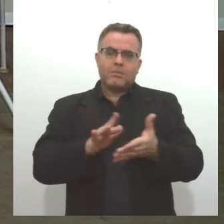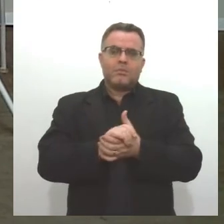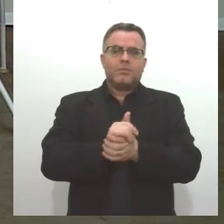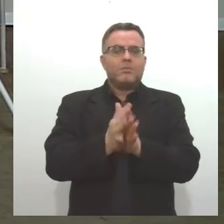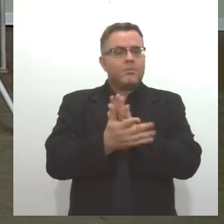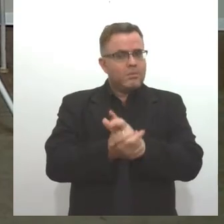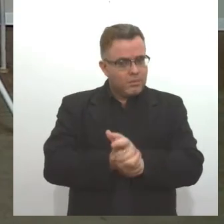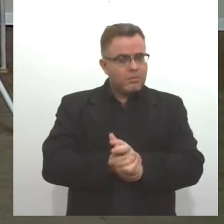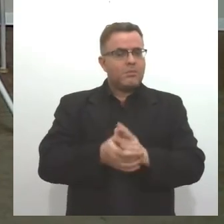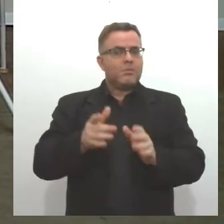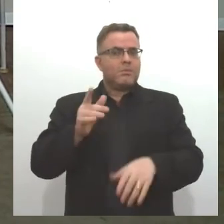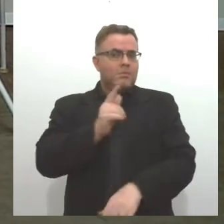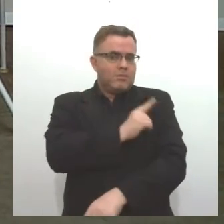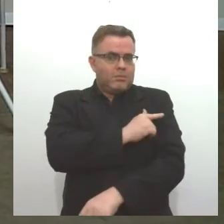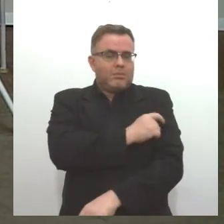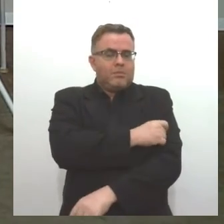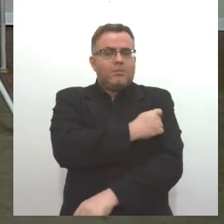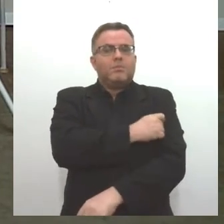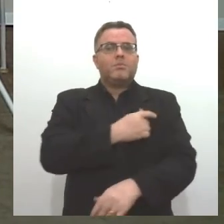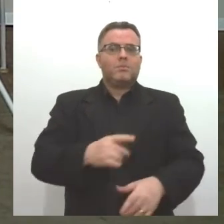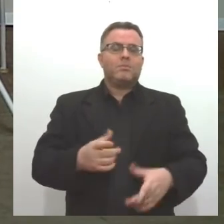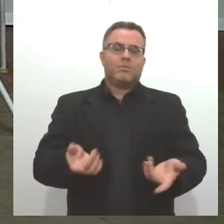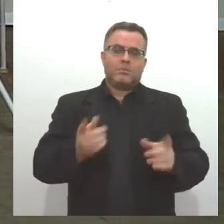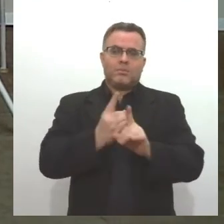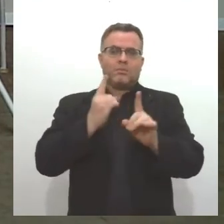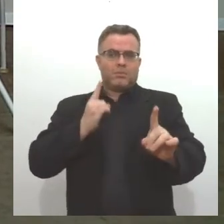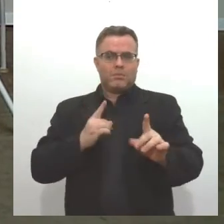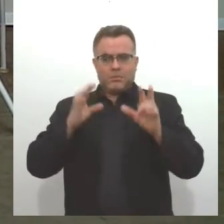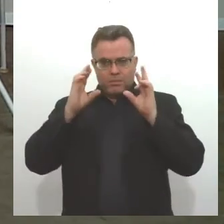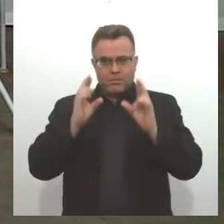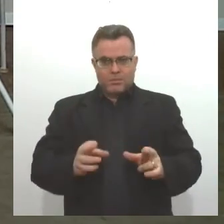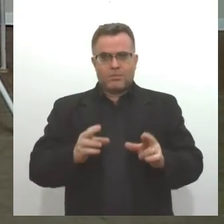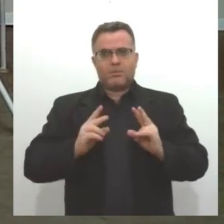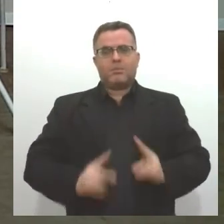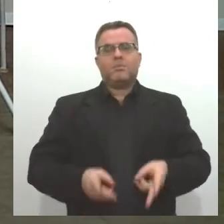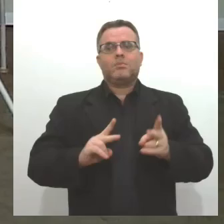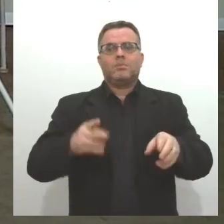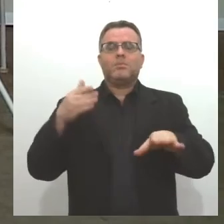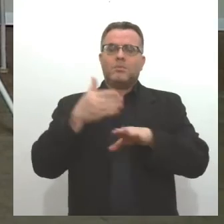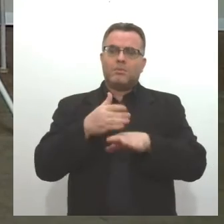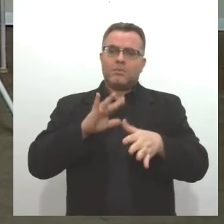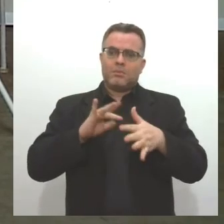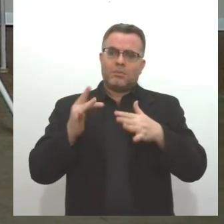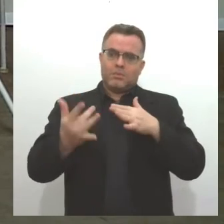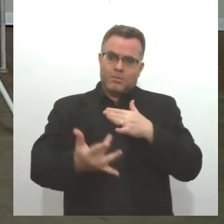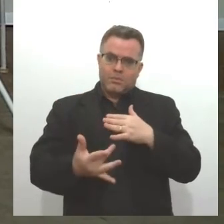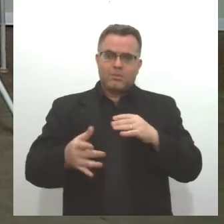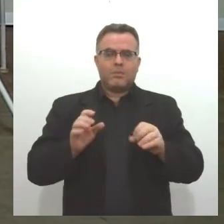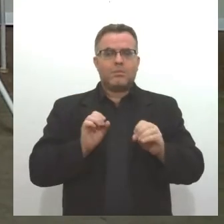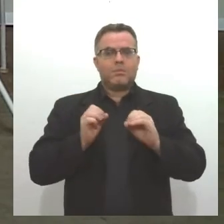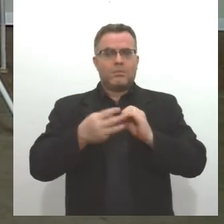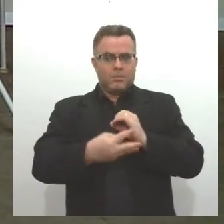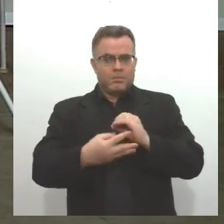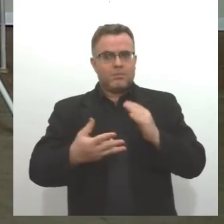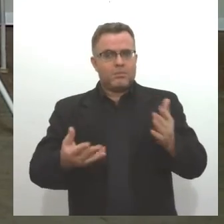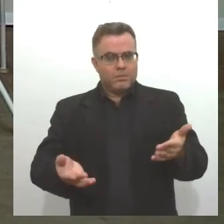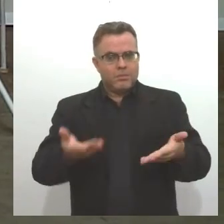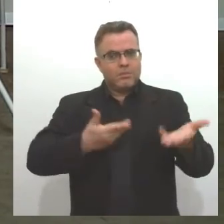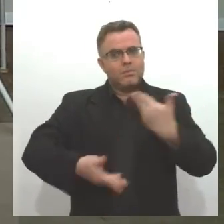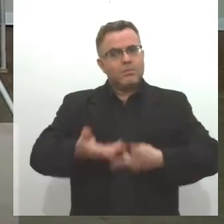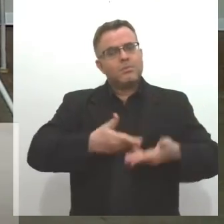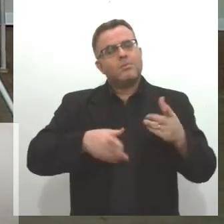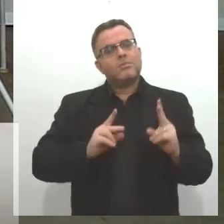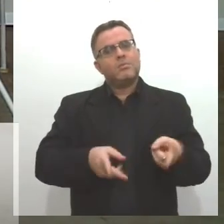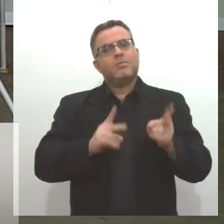use álcool, use máscara, respeite o distanciamento e continue acompanhando a programação da TV Alese e interagindo com a gente